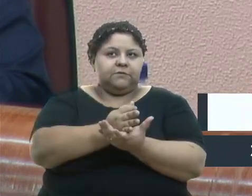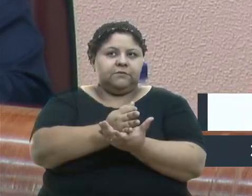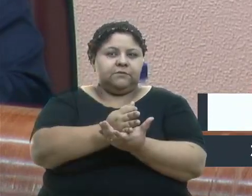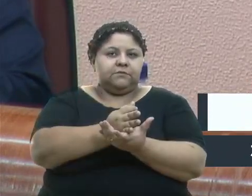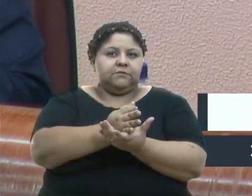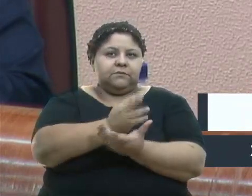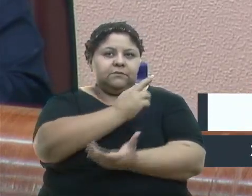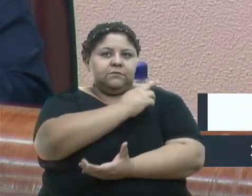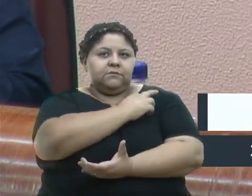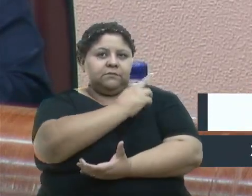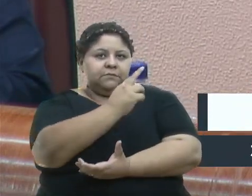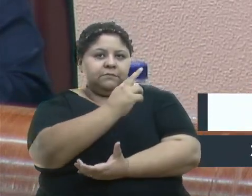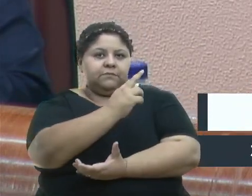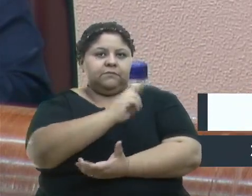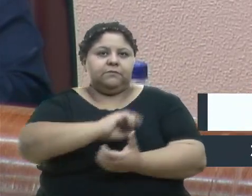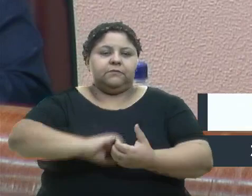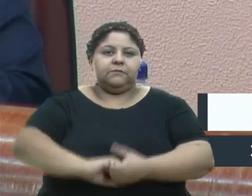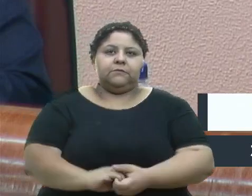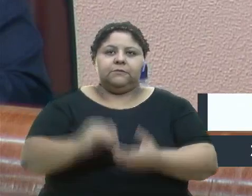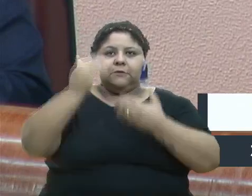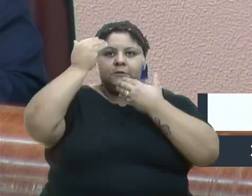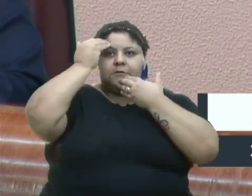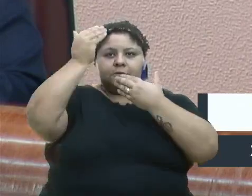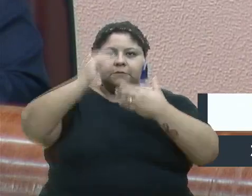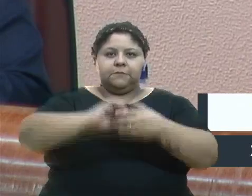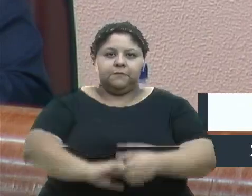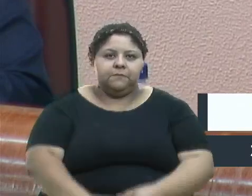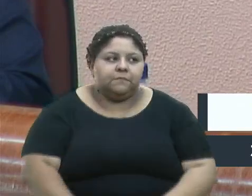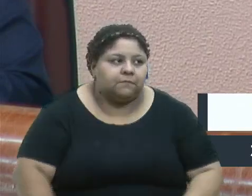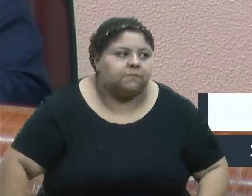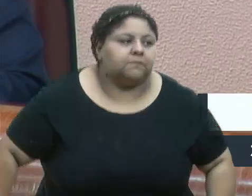em representação. Obrigado.